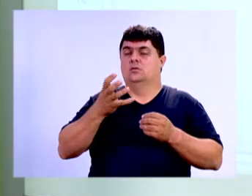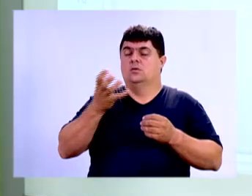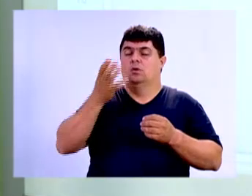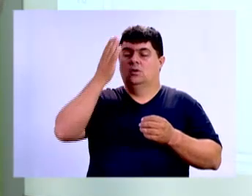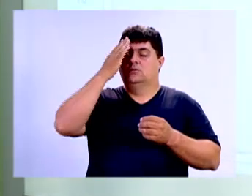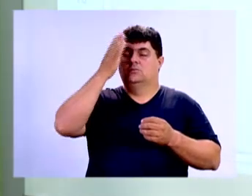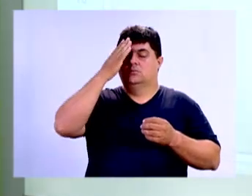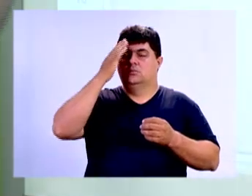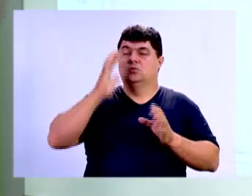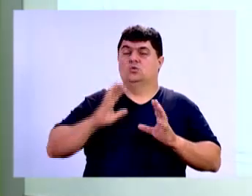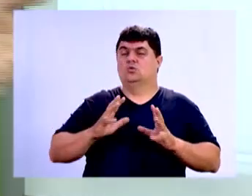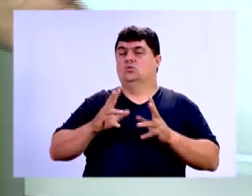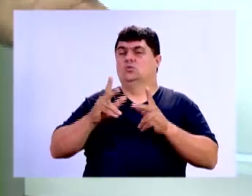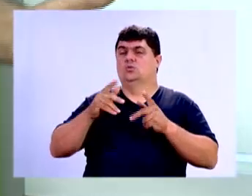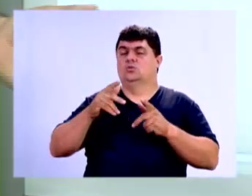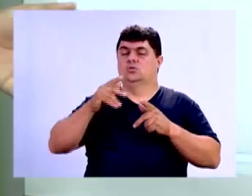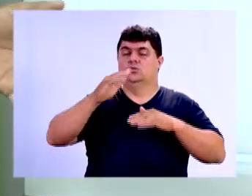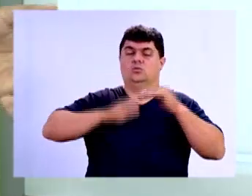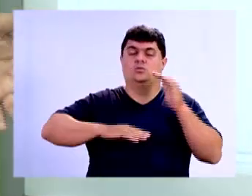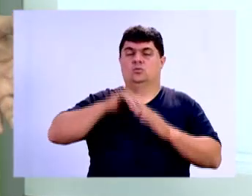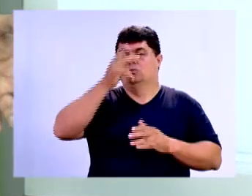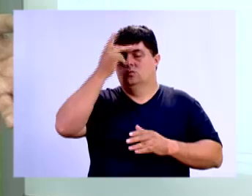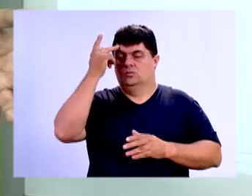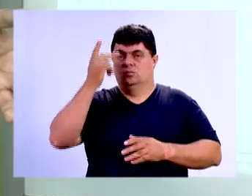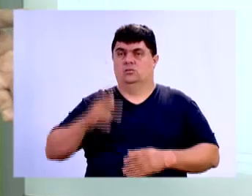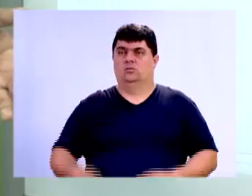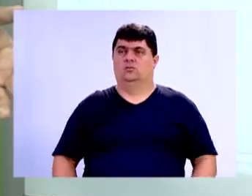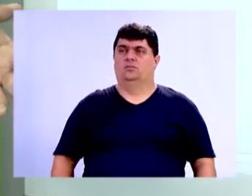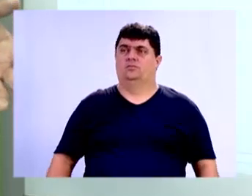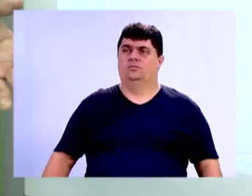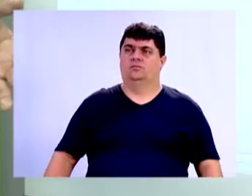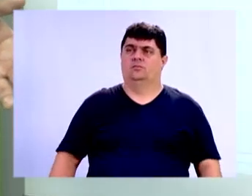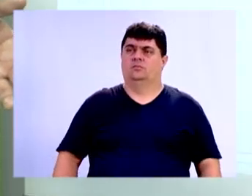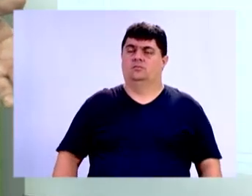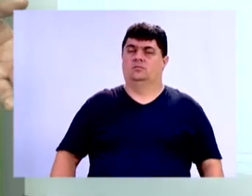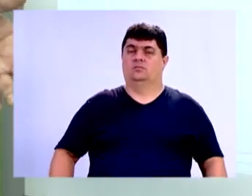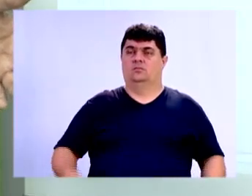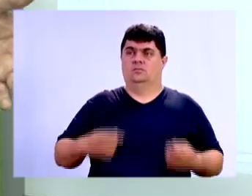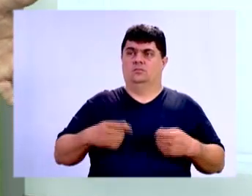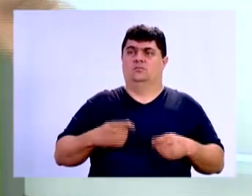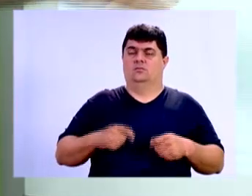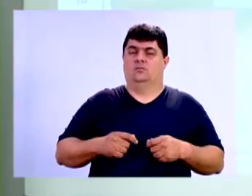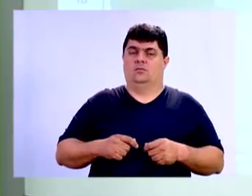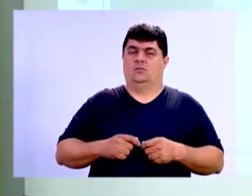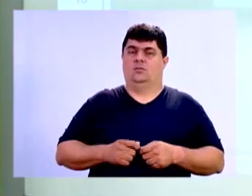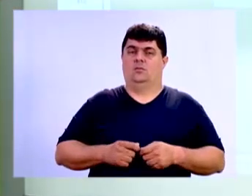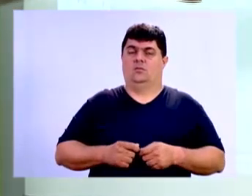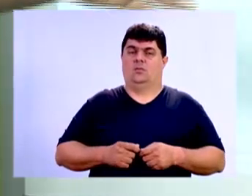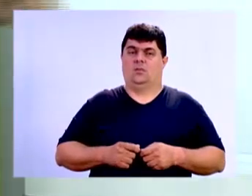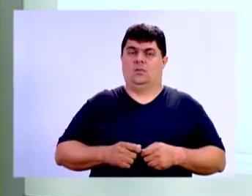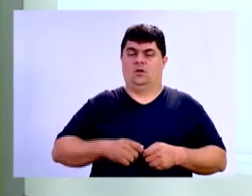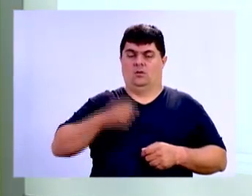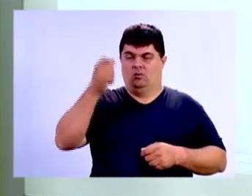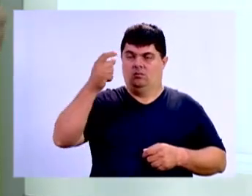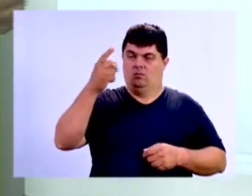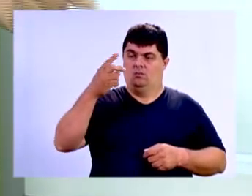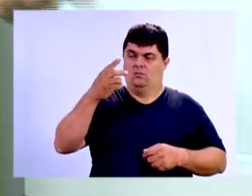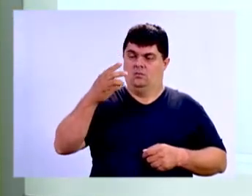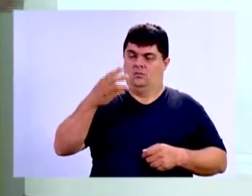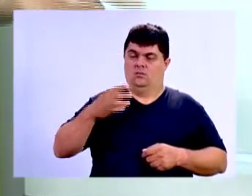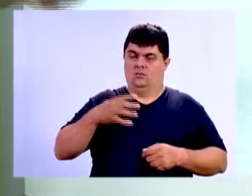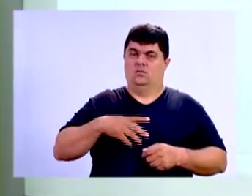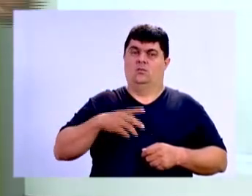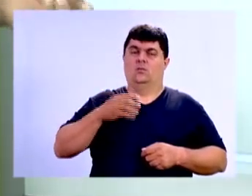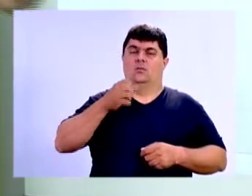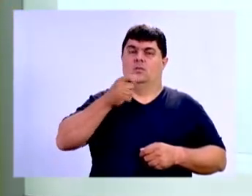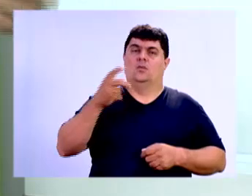saber todos os funcionários de uma empresa, nossa, eu precisaria, por exemplo, percorrer toda a minha lista de funcionários para saber